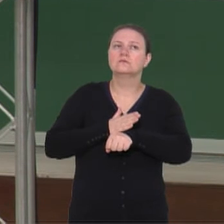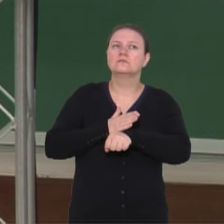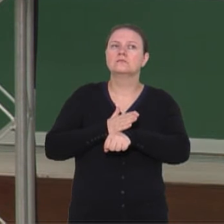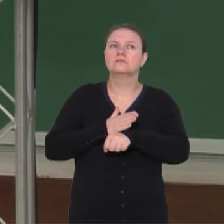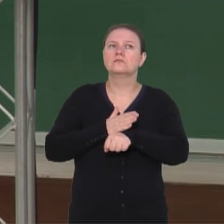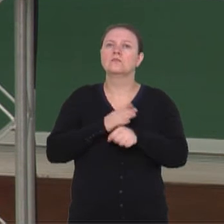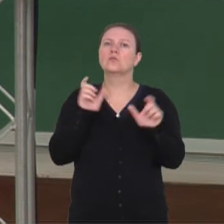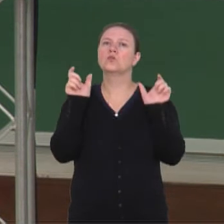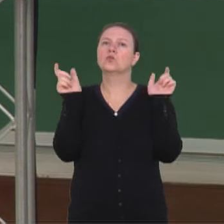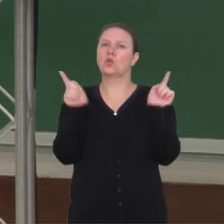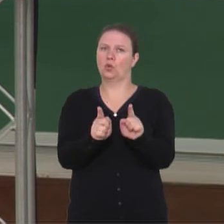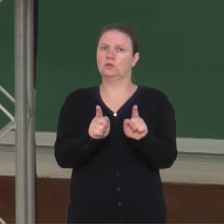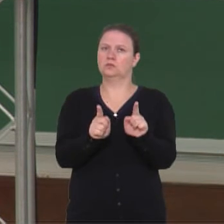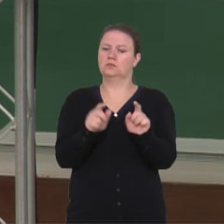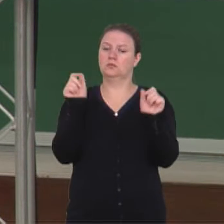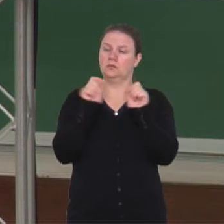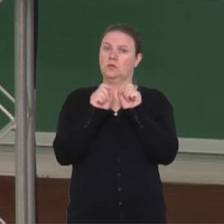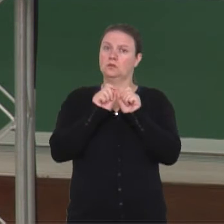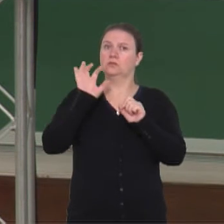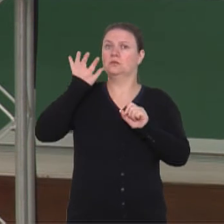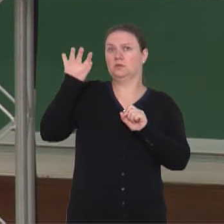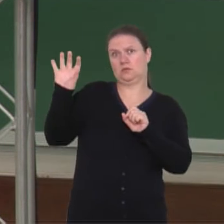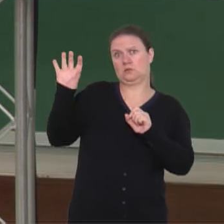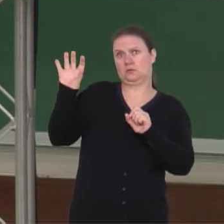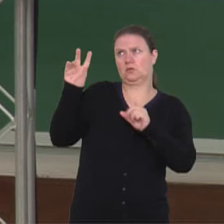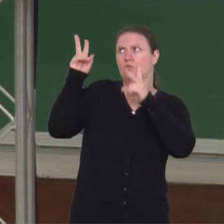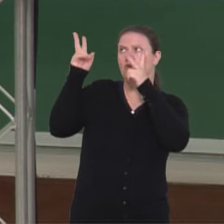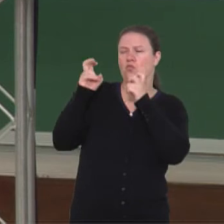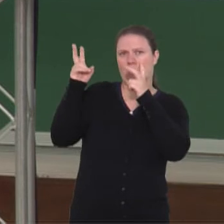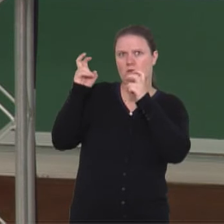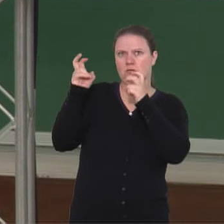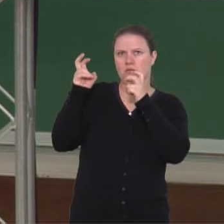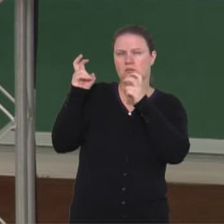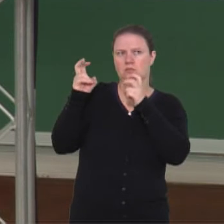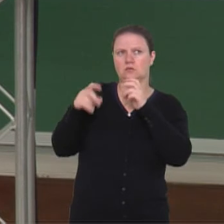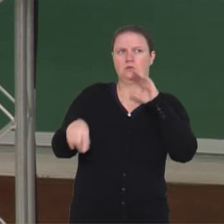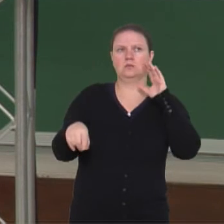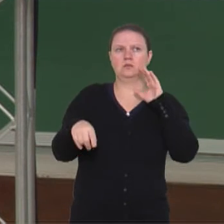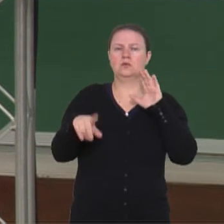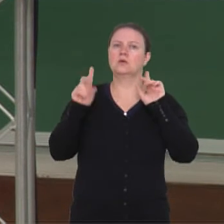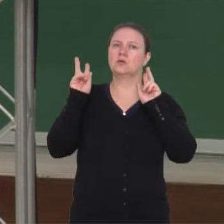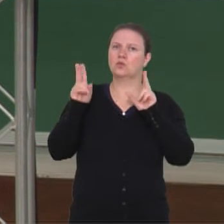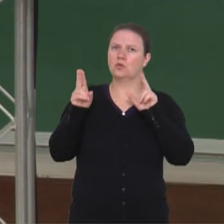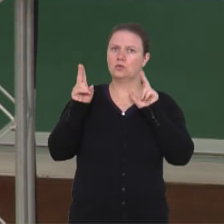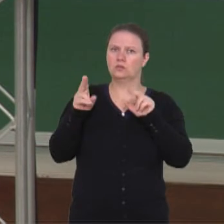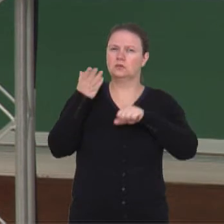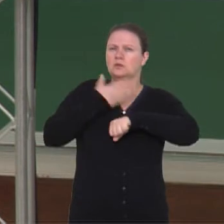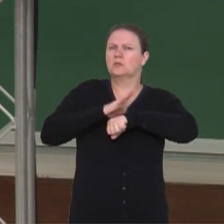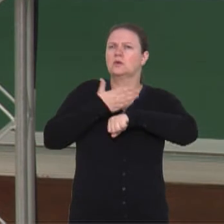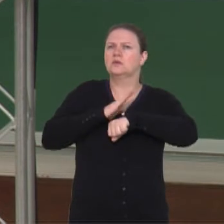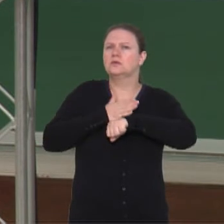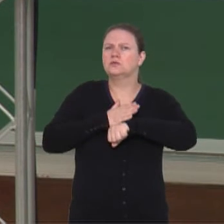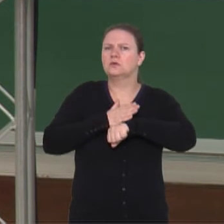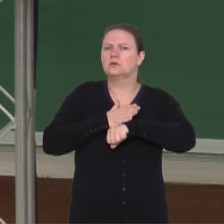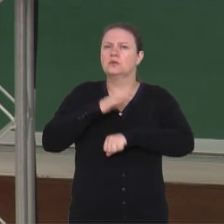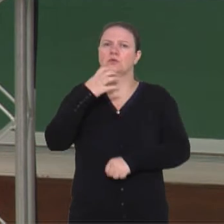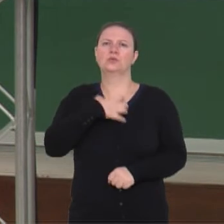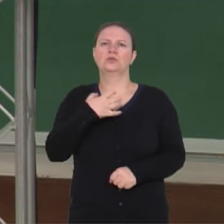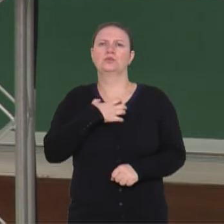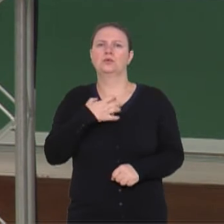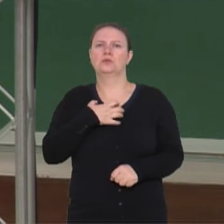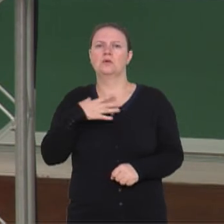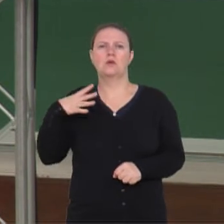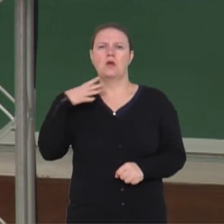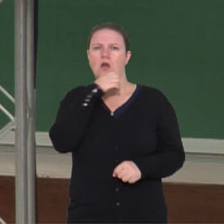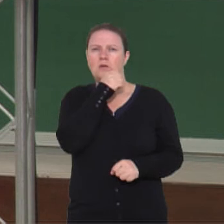nesse formato a vezes x menos x1, x menos x2. Pratiquem isso. É uma forma que vocês têm de estar